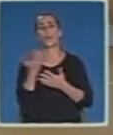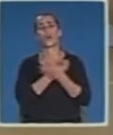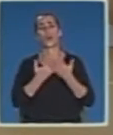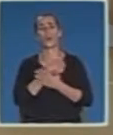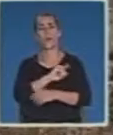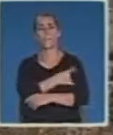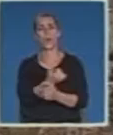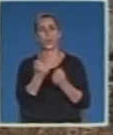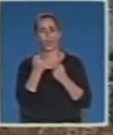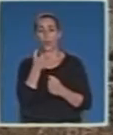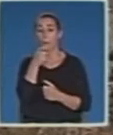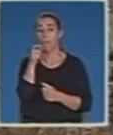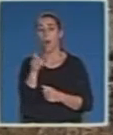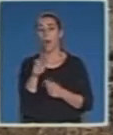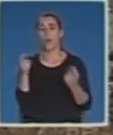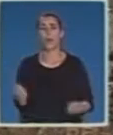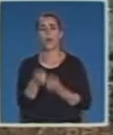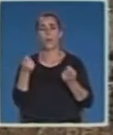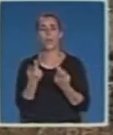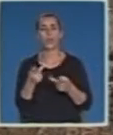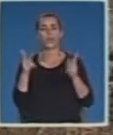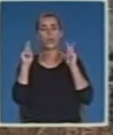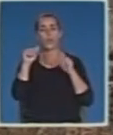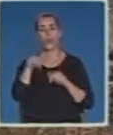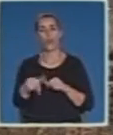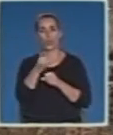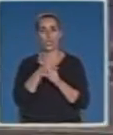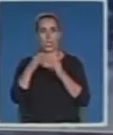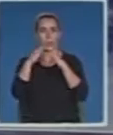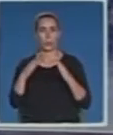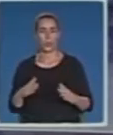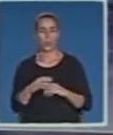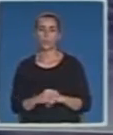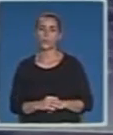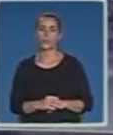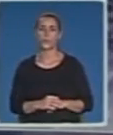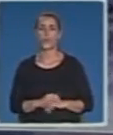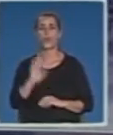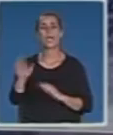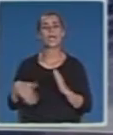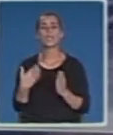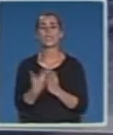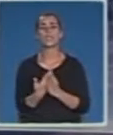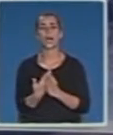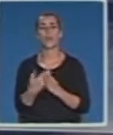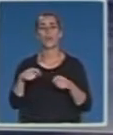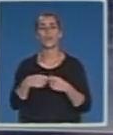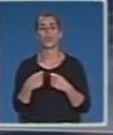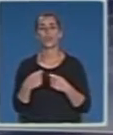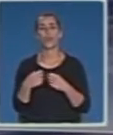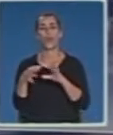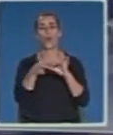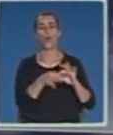forte foram as palavras-chave da campanha do LIVRE hoje na Ilha do Pico. O candidato do Partido Unido